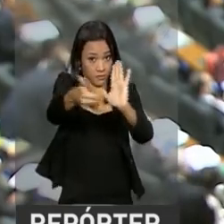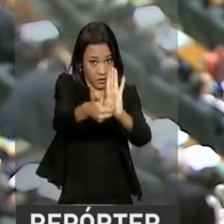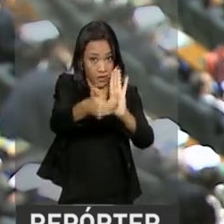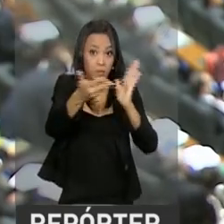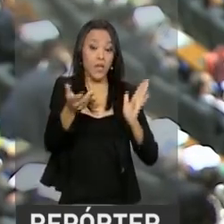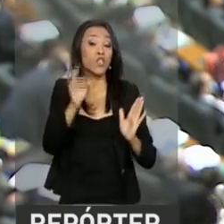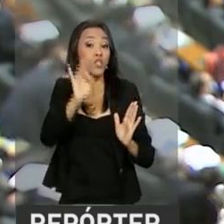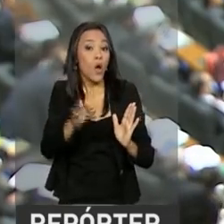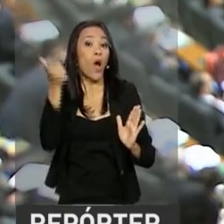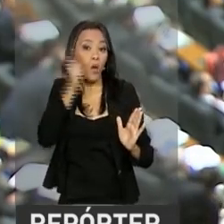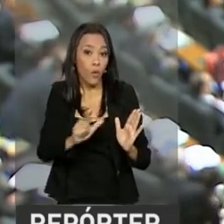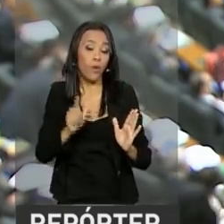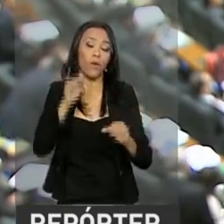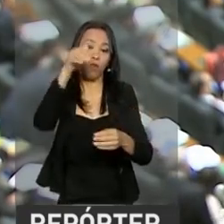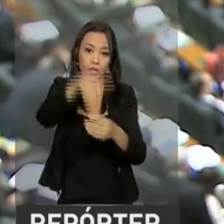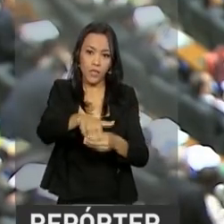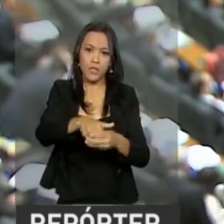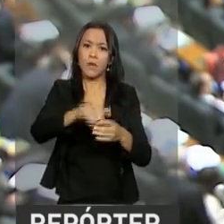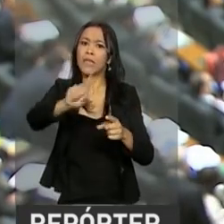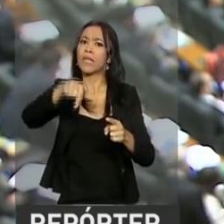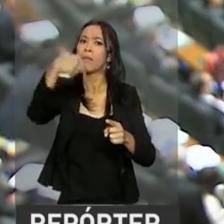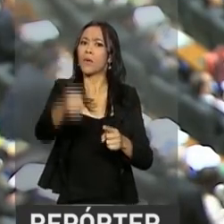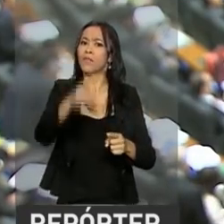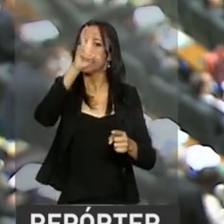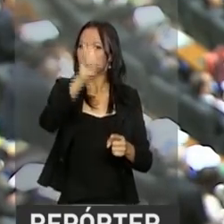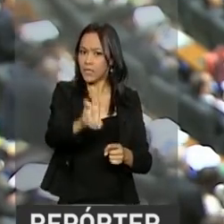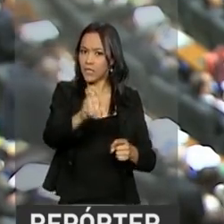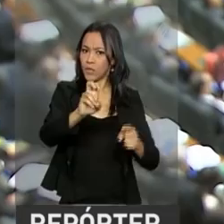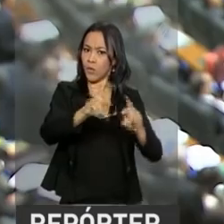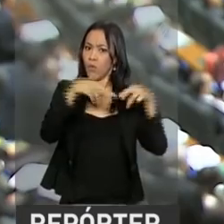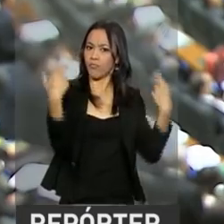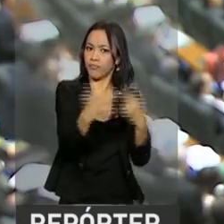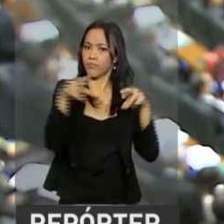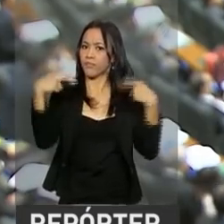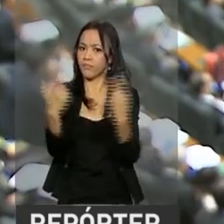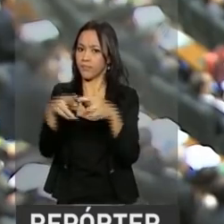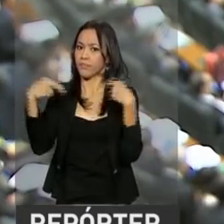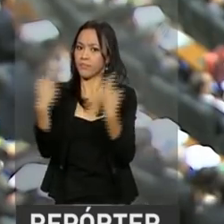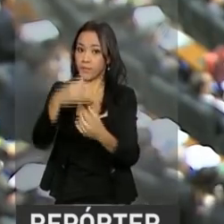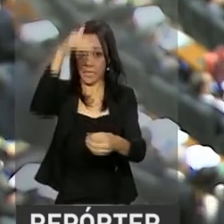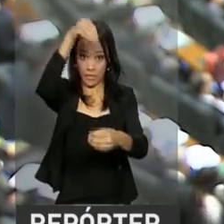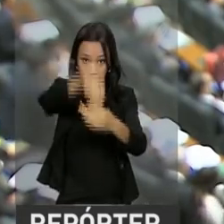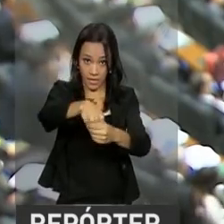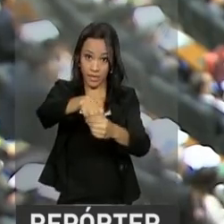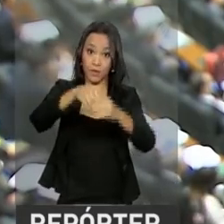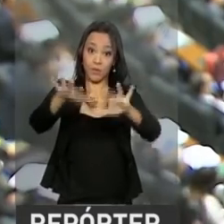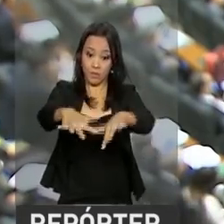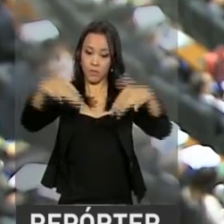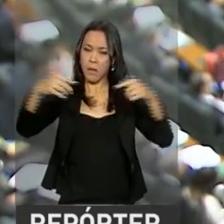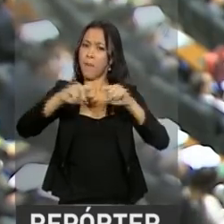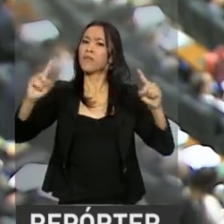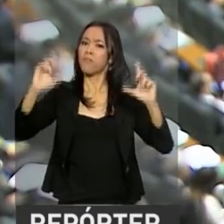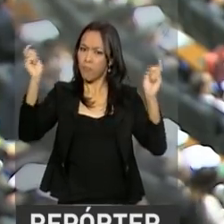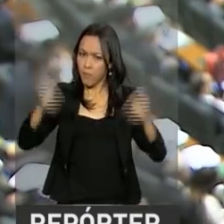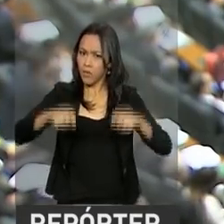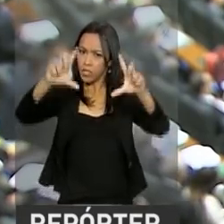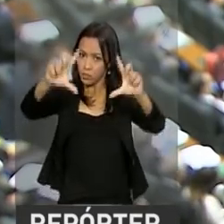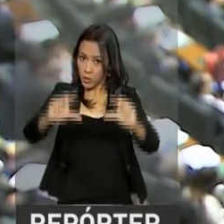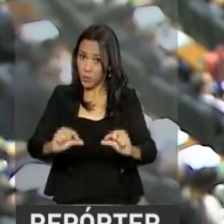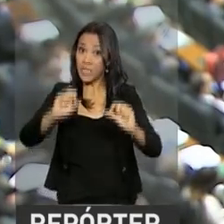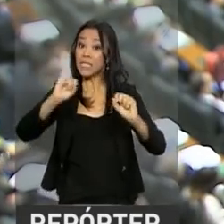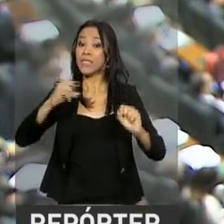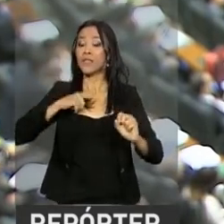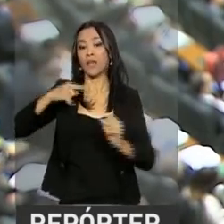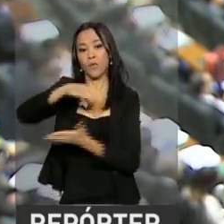votação só pode ocorrer depois de 5 sessões no plenário. Mas esse intervalo pode cair caso haja um